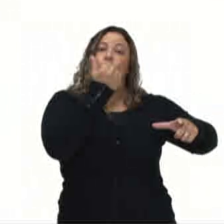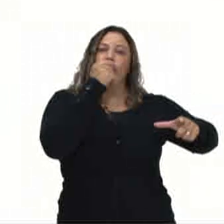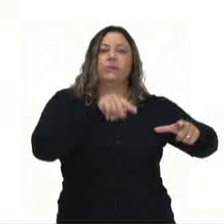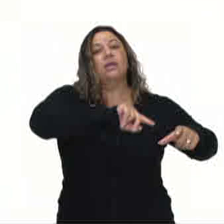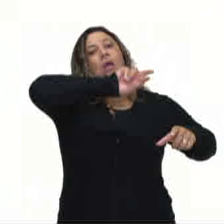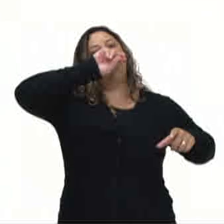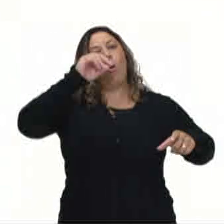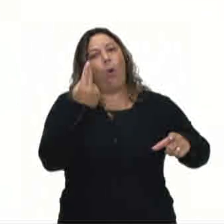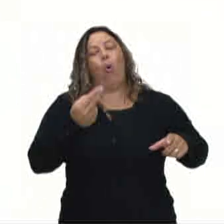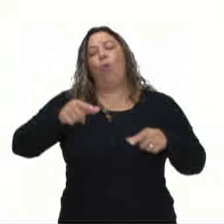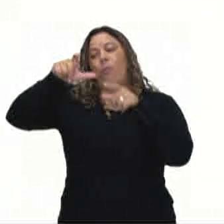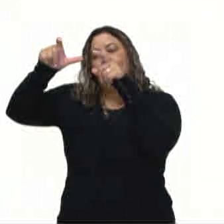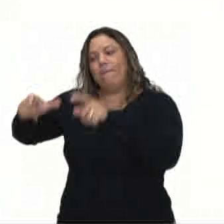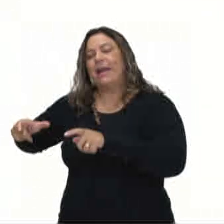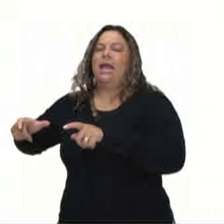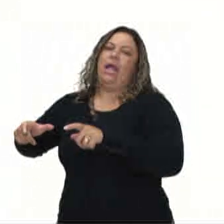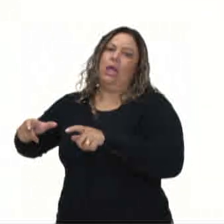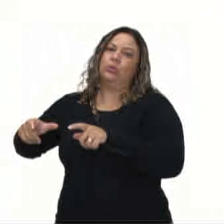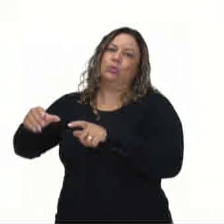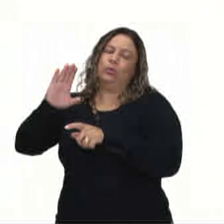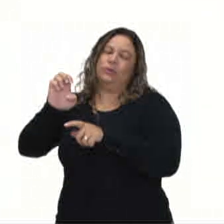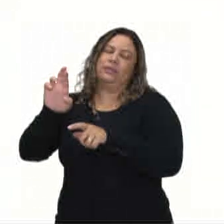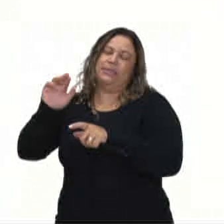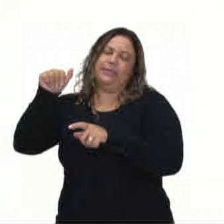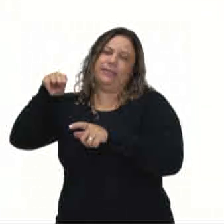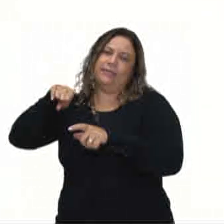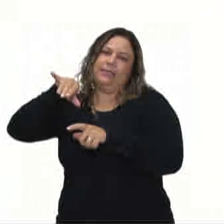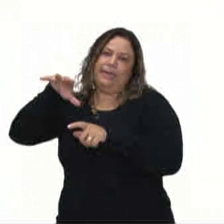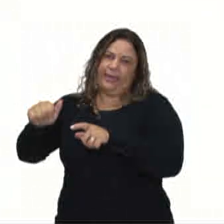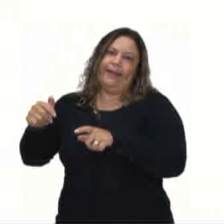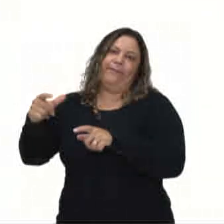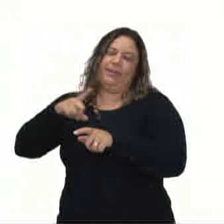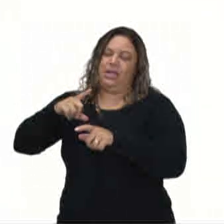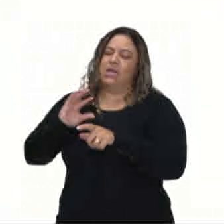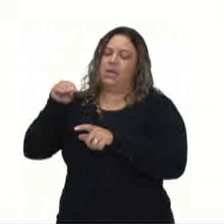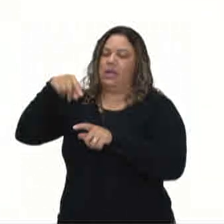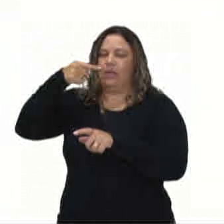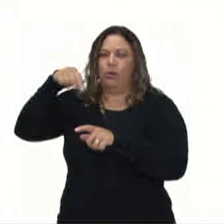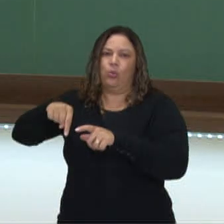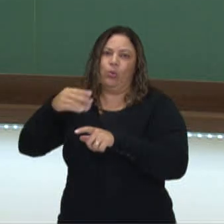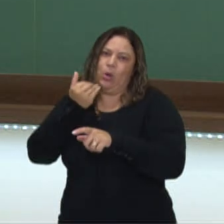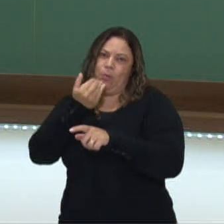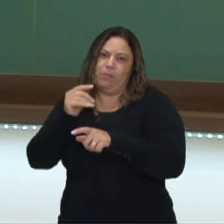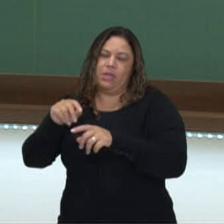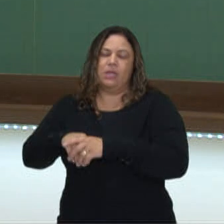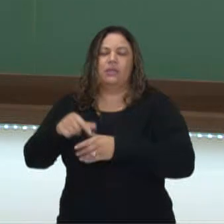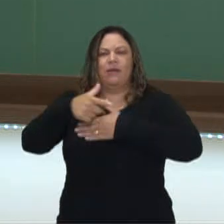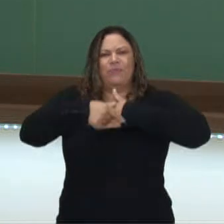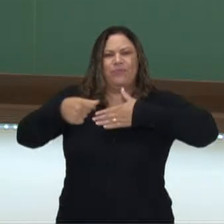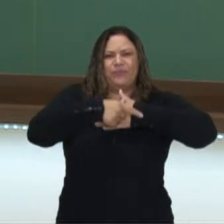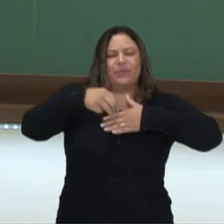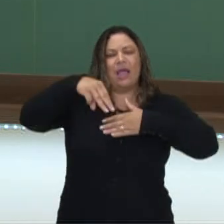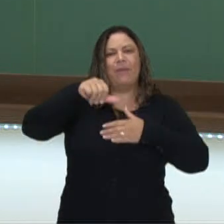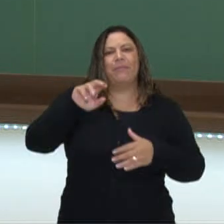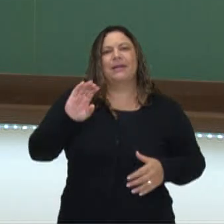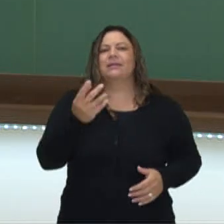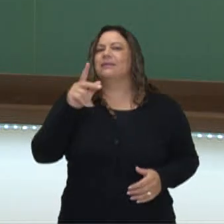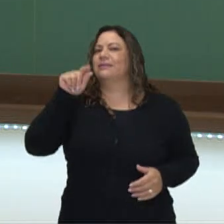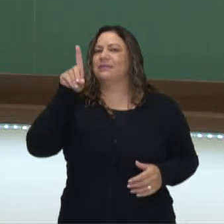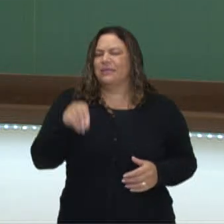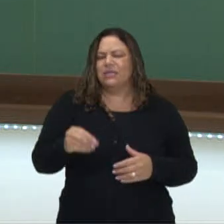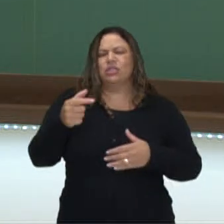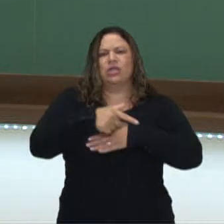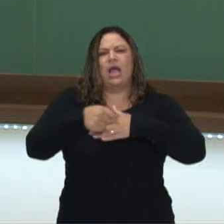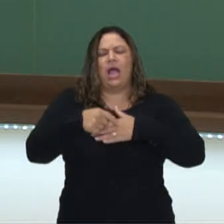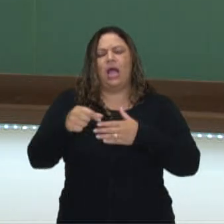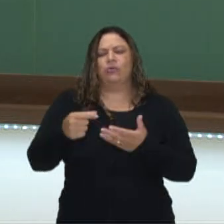dentro, né? Ou leitura de Machado de Assis e, naturalmente, a leitura da obra de Machado de Assis. A metonímia é uma das